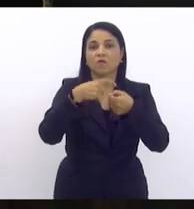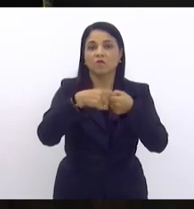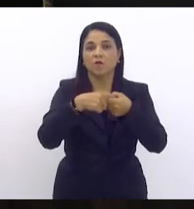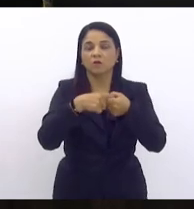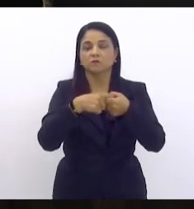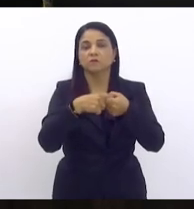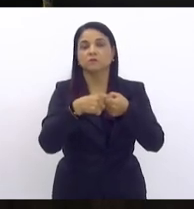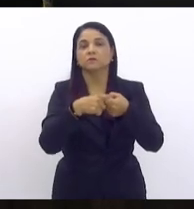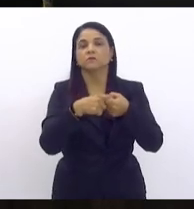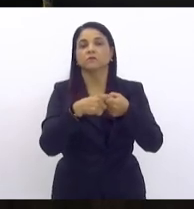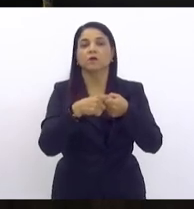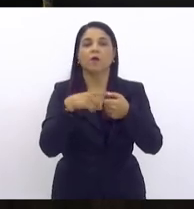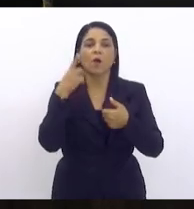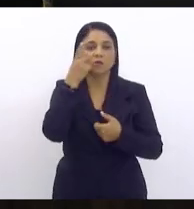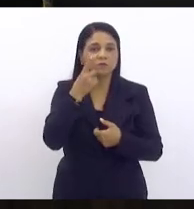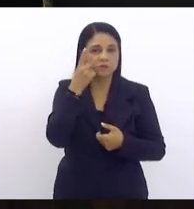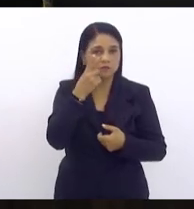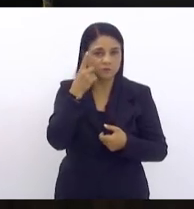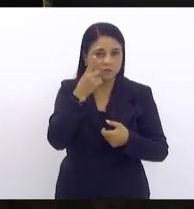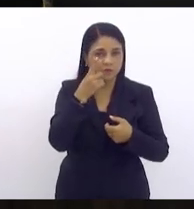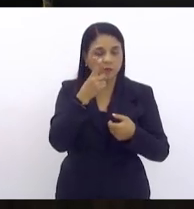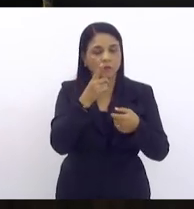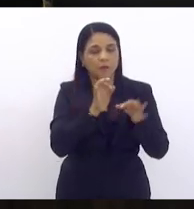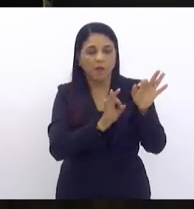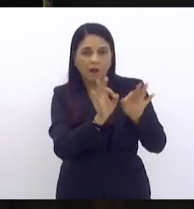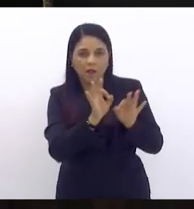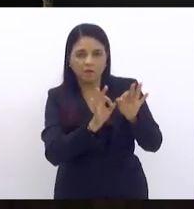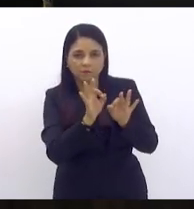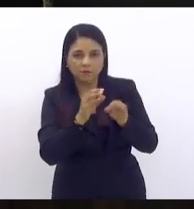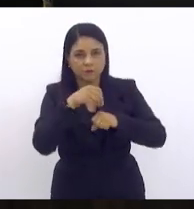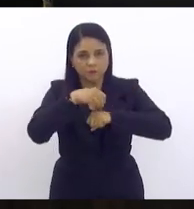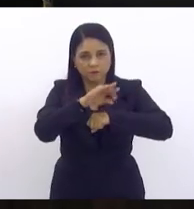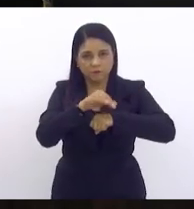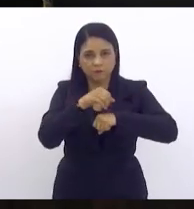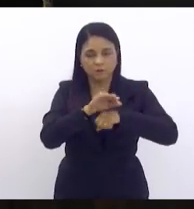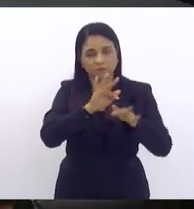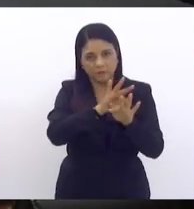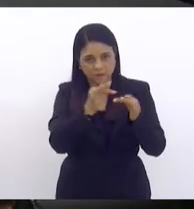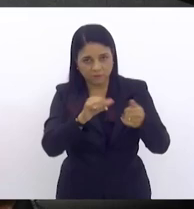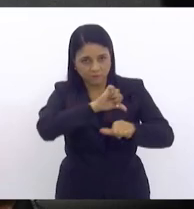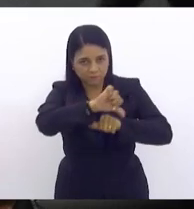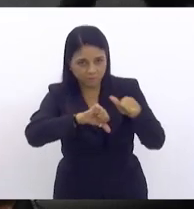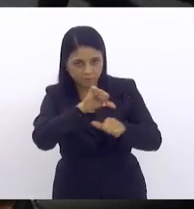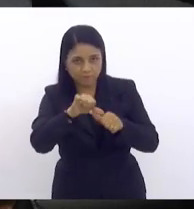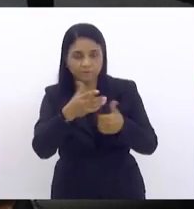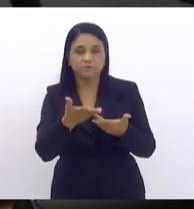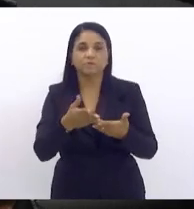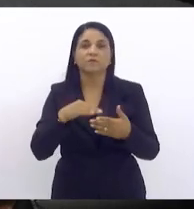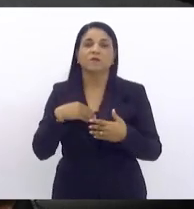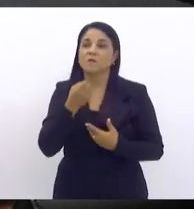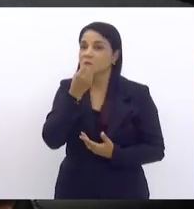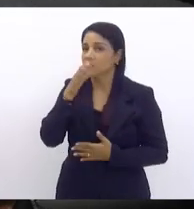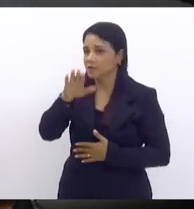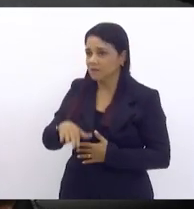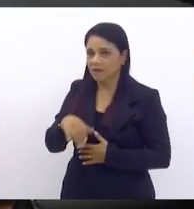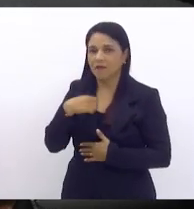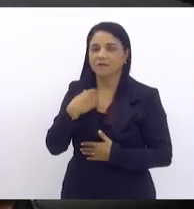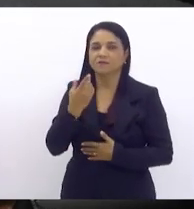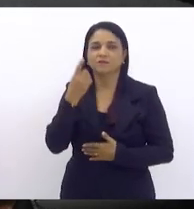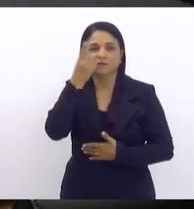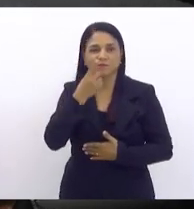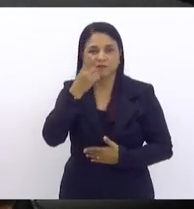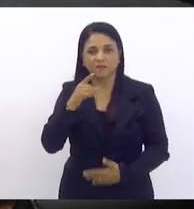ao autor para elaboração da indicação simples. Boa tarde, deputada Célia, nossa